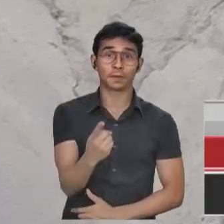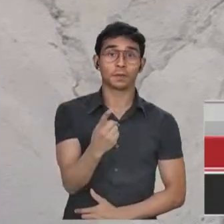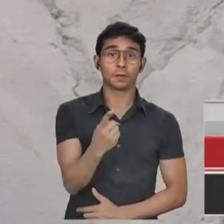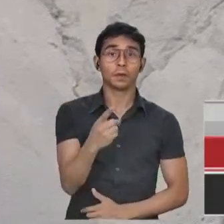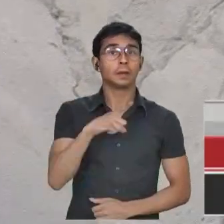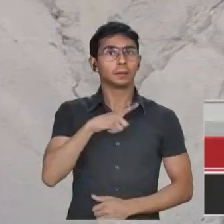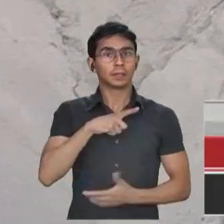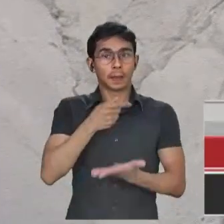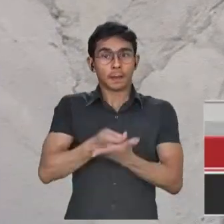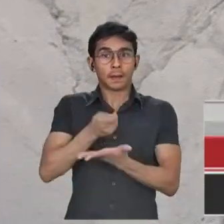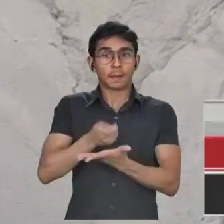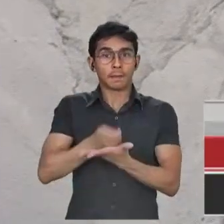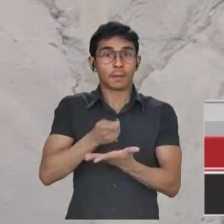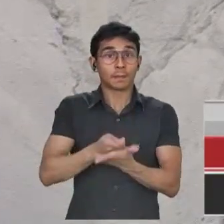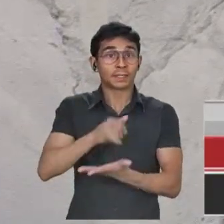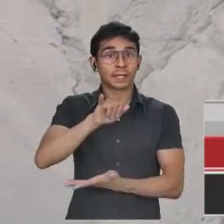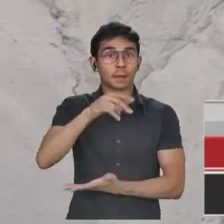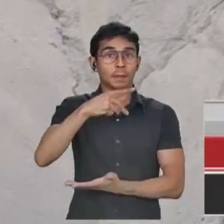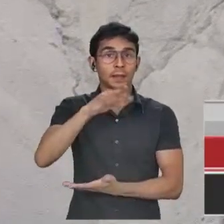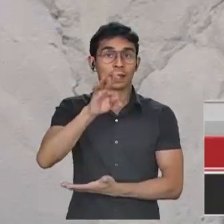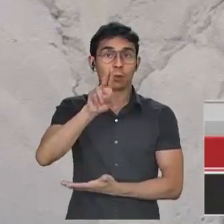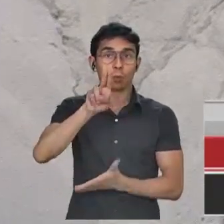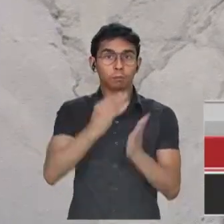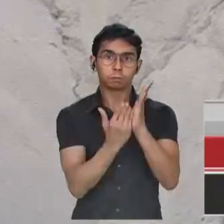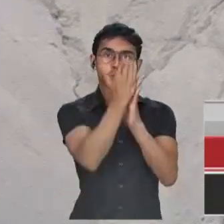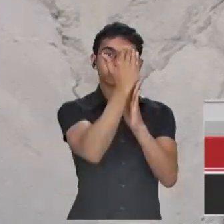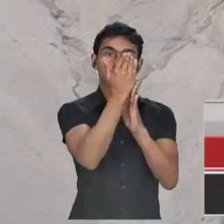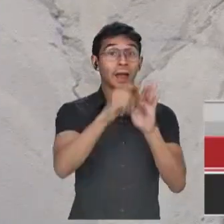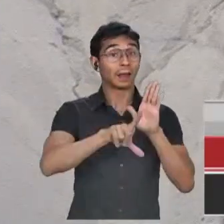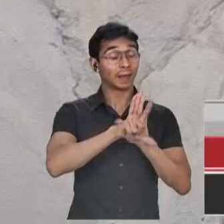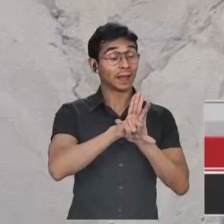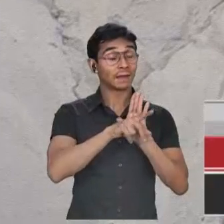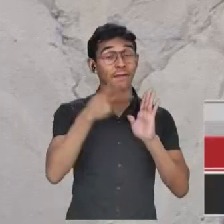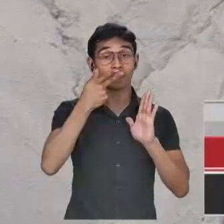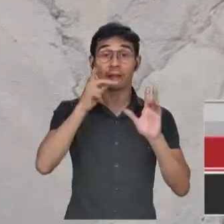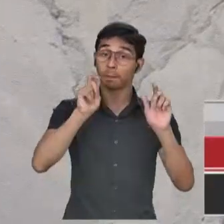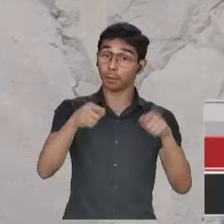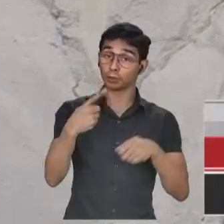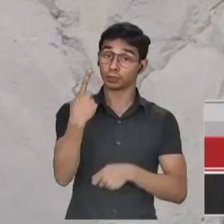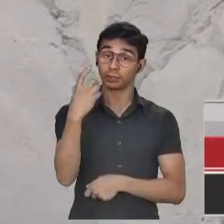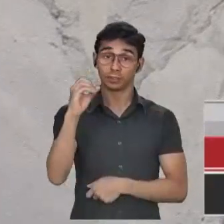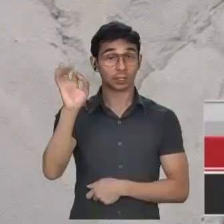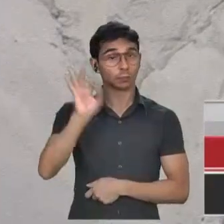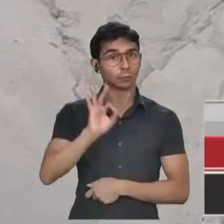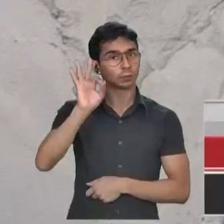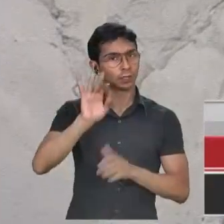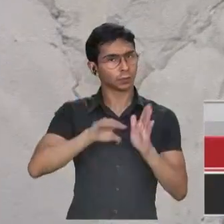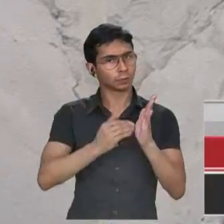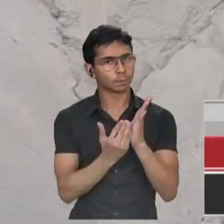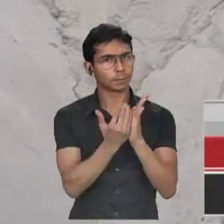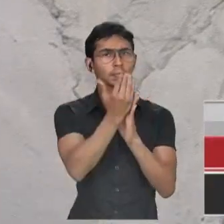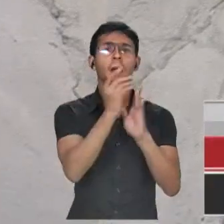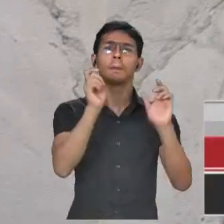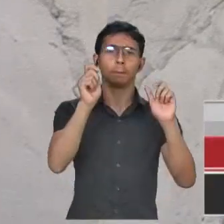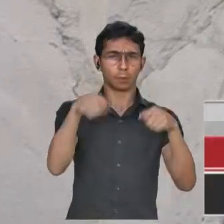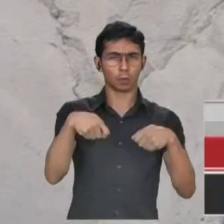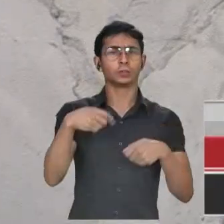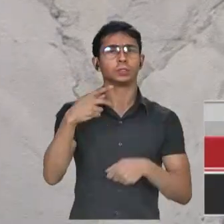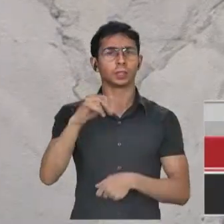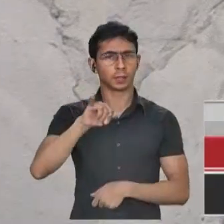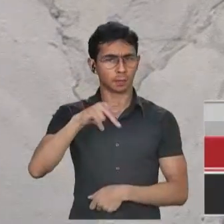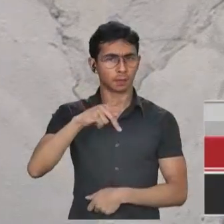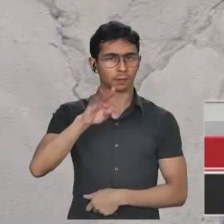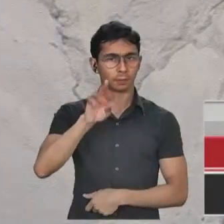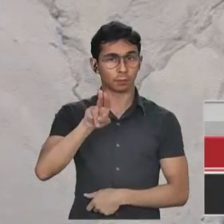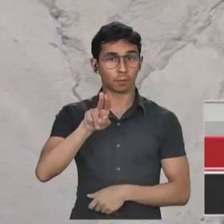por lei o índice determinado por lei é de 10% ao ano quando a mudança diana 10% em cima do iptu segundo a